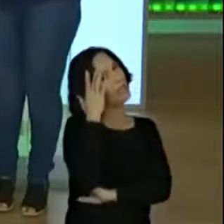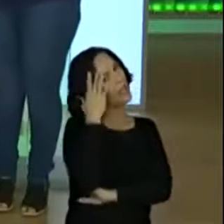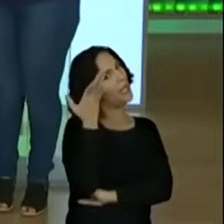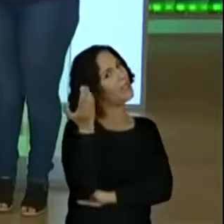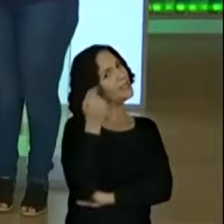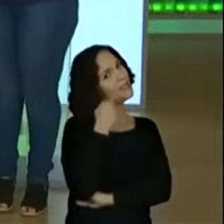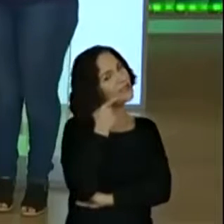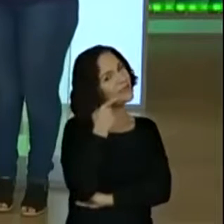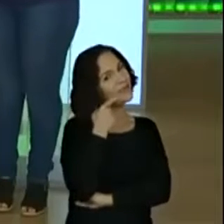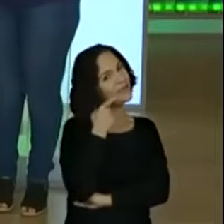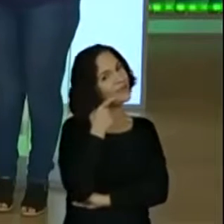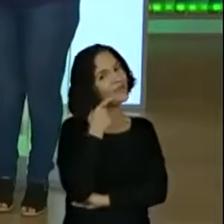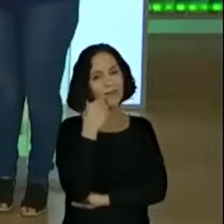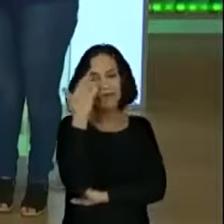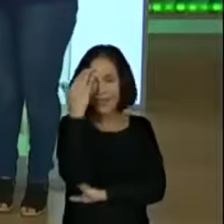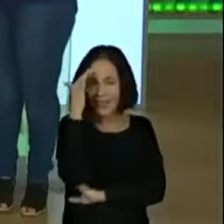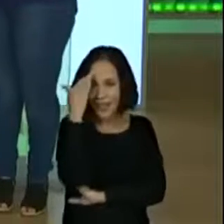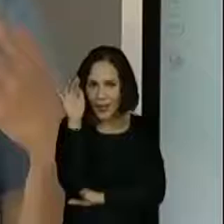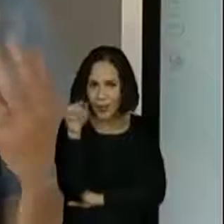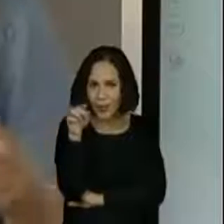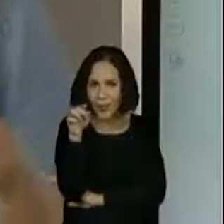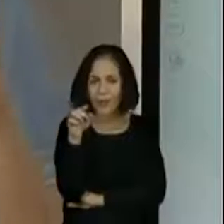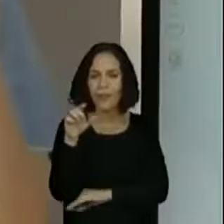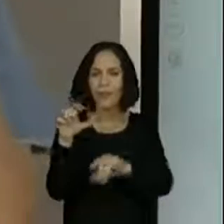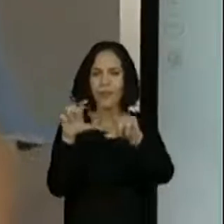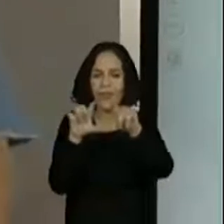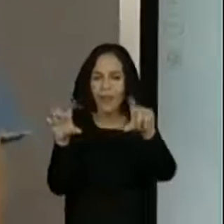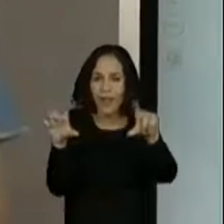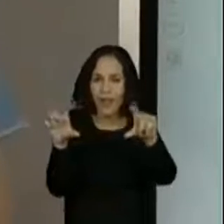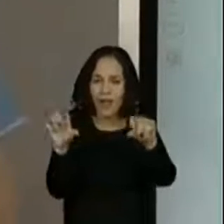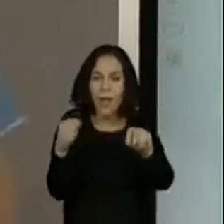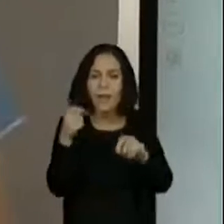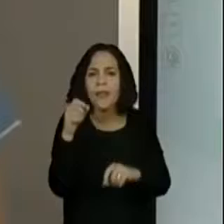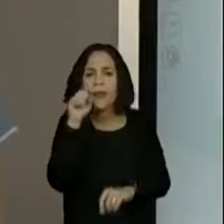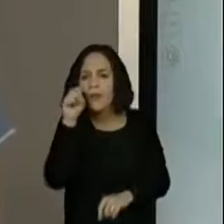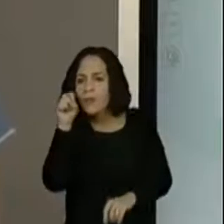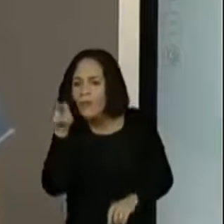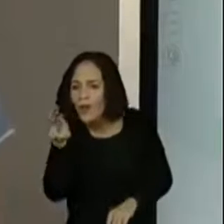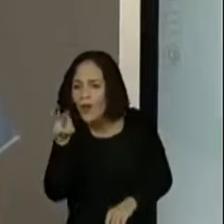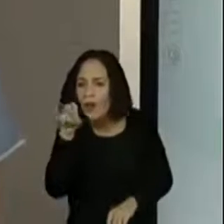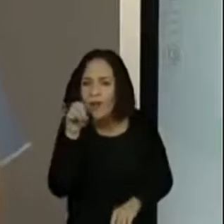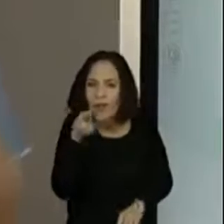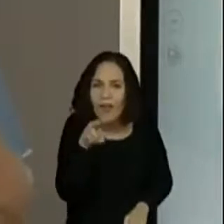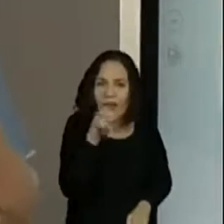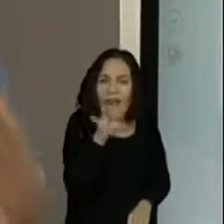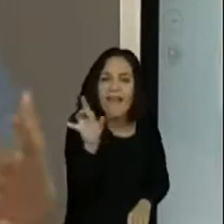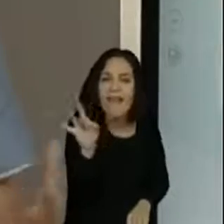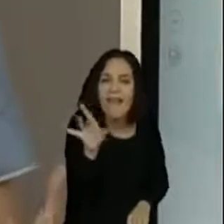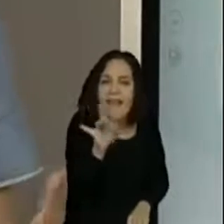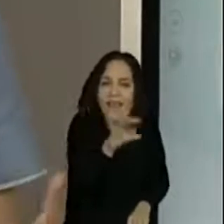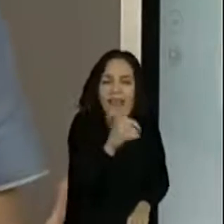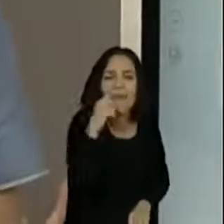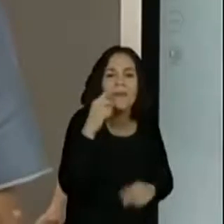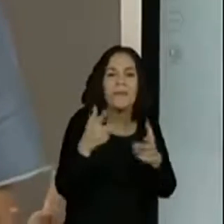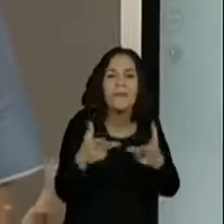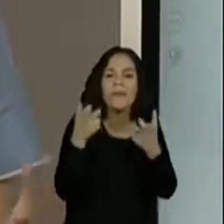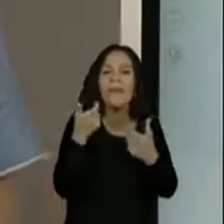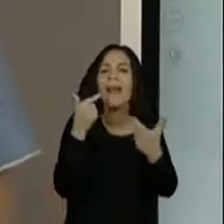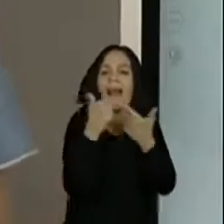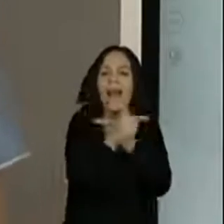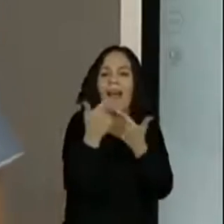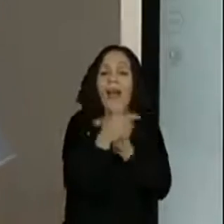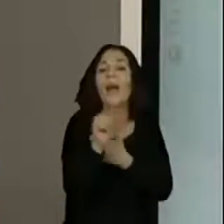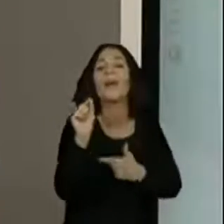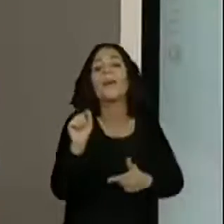Ah. Né? Entenderam a importância da gente olhar para cada detalhe e o humor que a gente encontra aí.